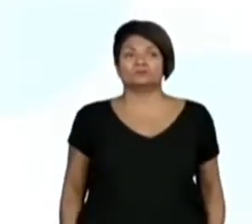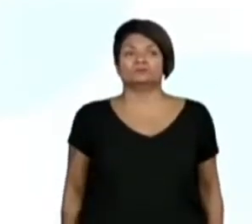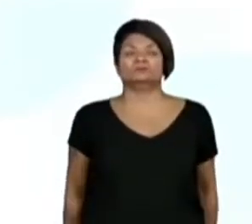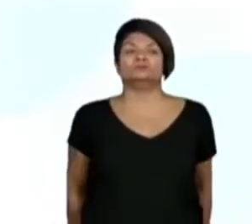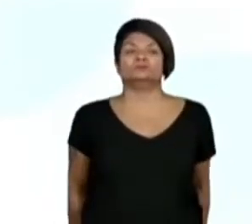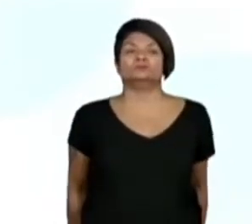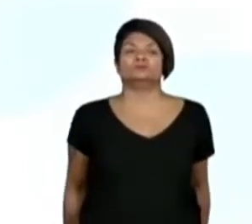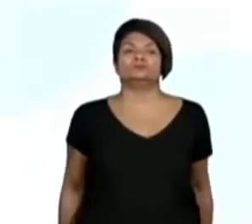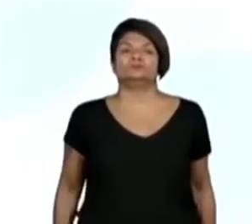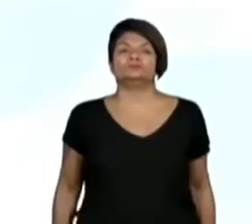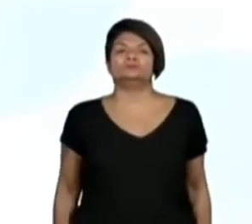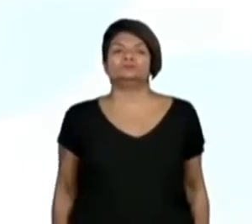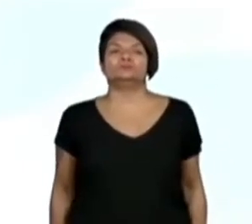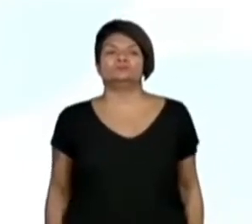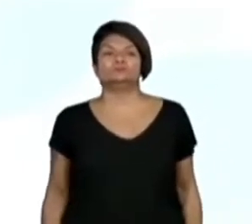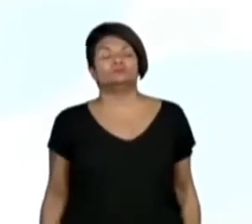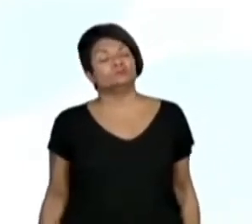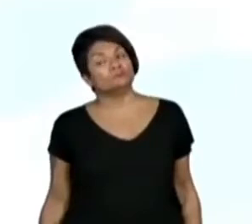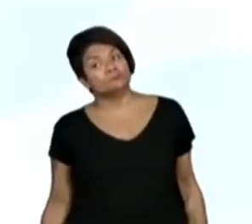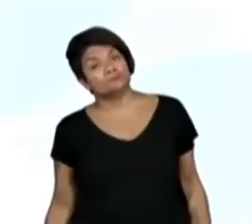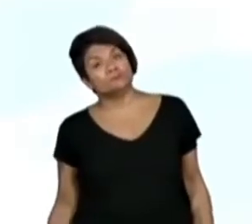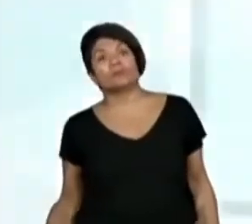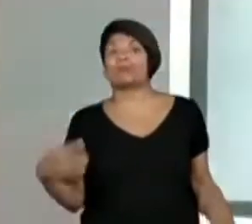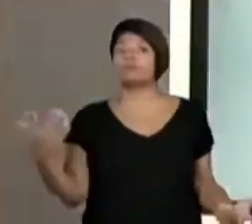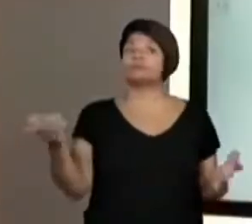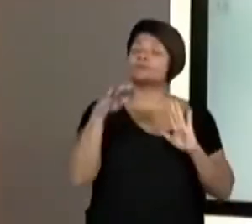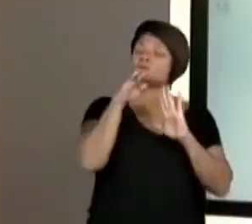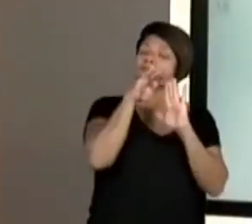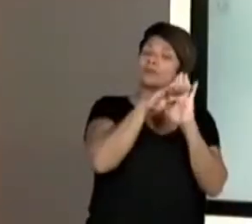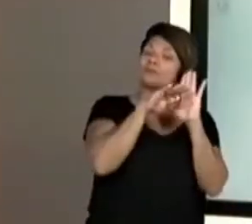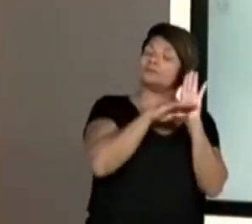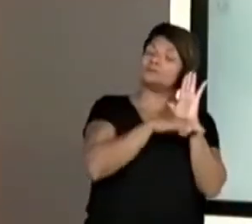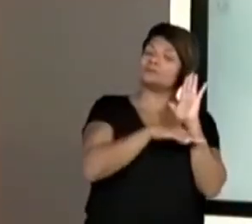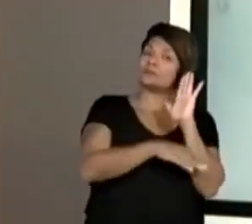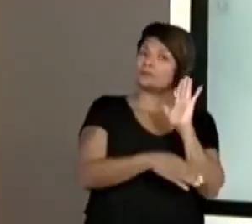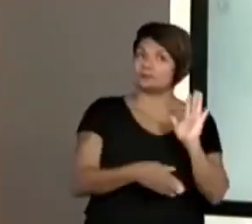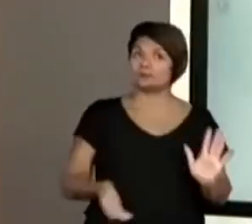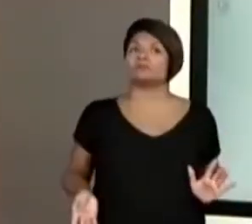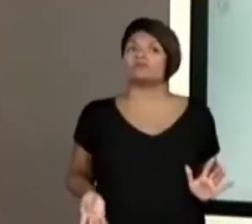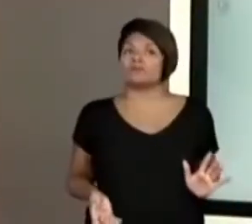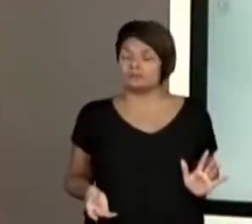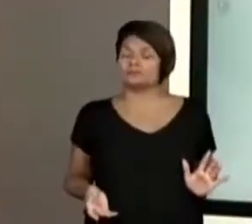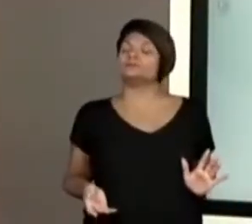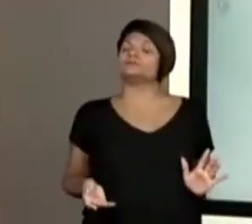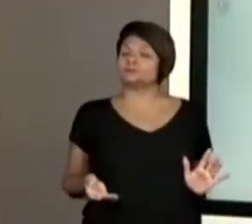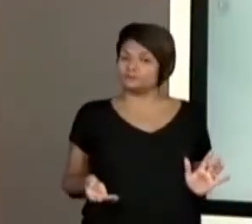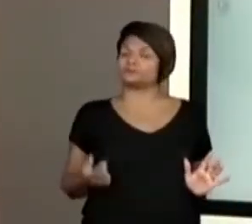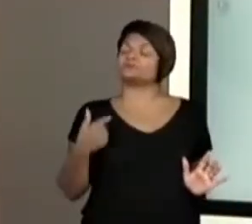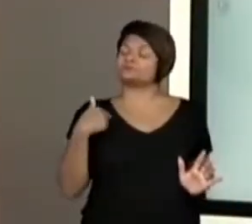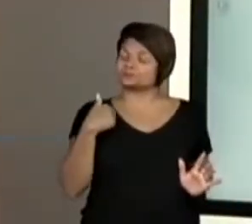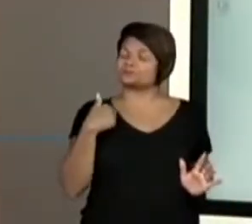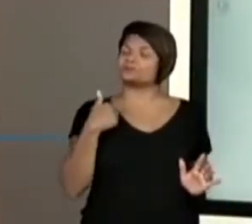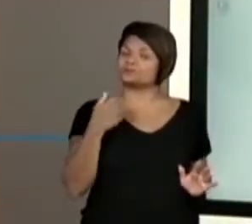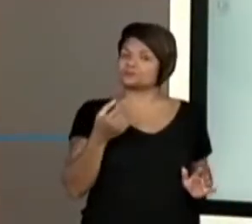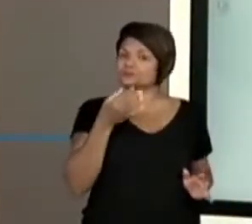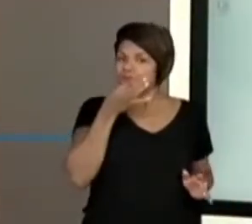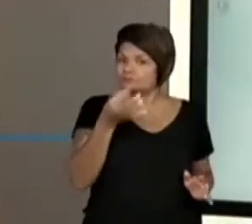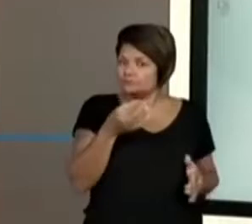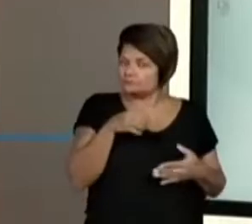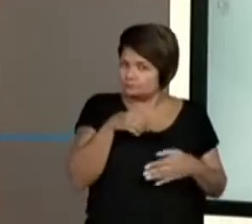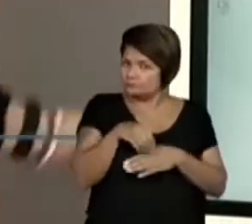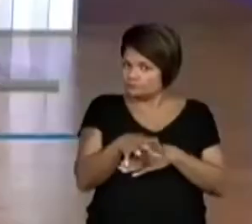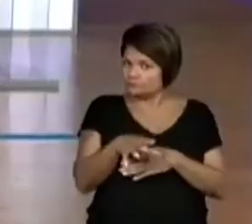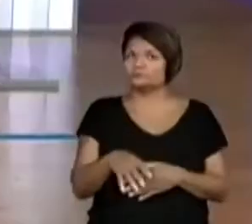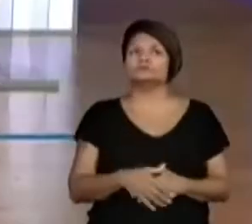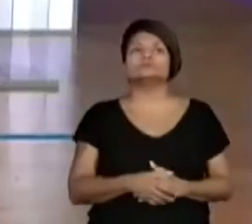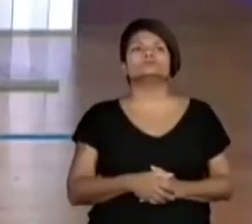para saber qual é a sequência de parlendas que a gente vai aprender. Eu acho que é uma dica já que elas vão aparecer. Vamos continuar a nossa